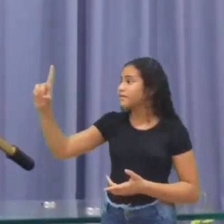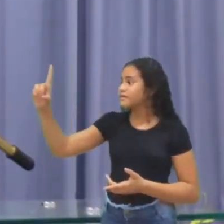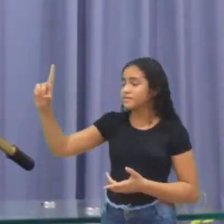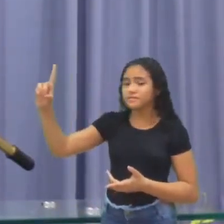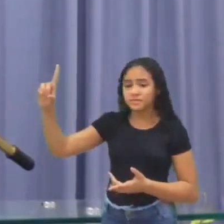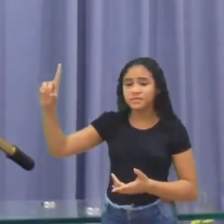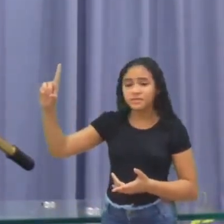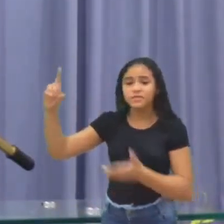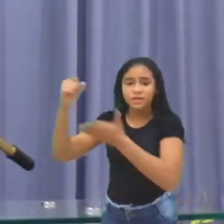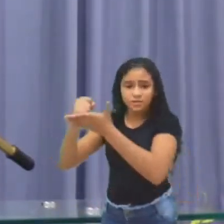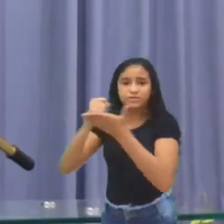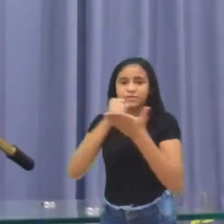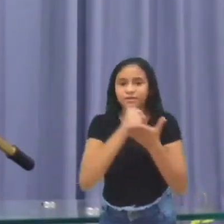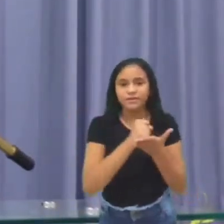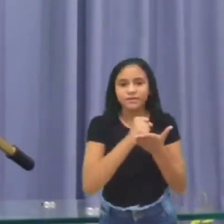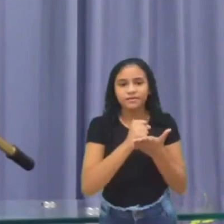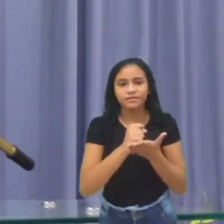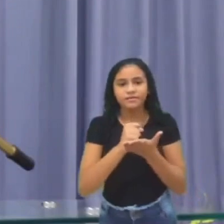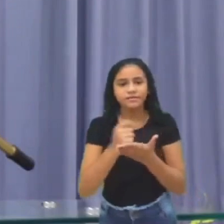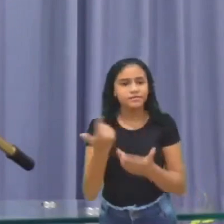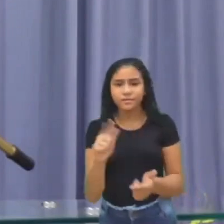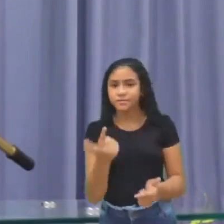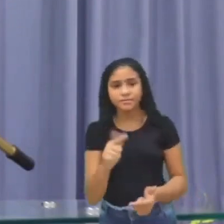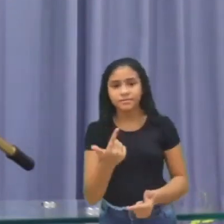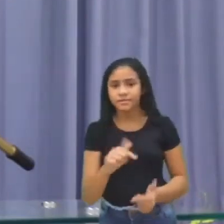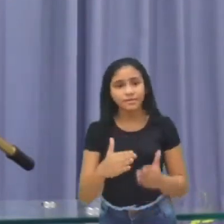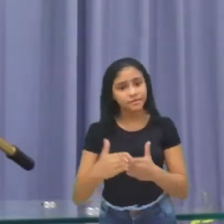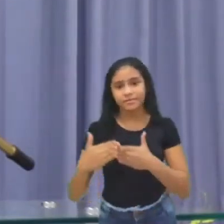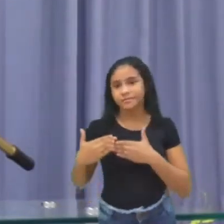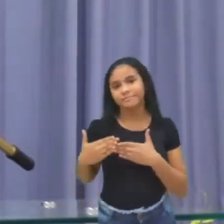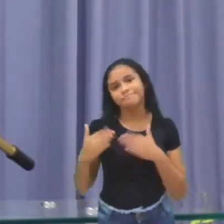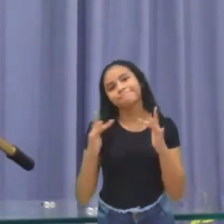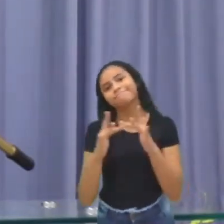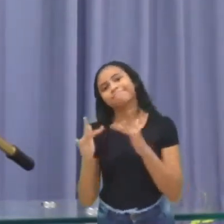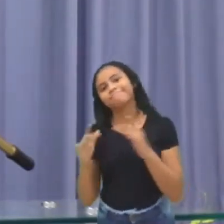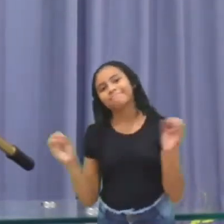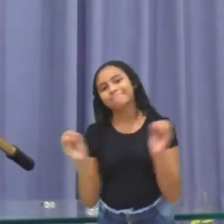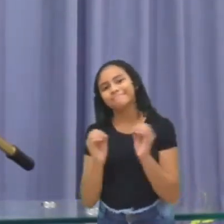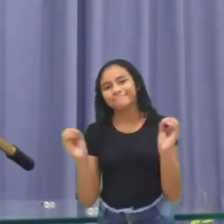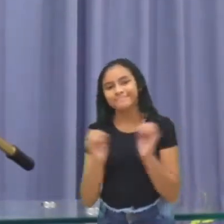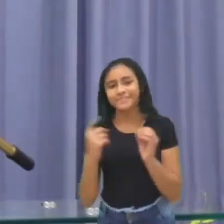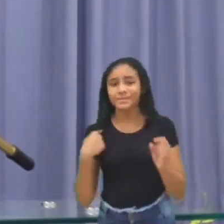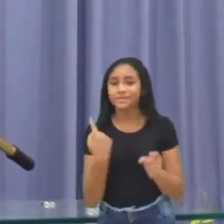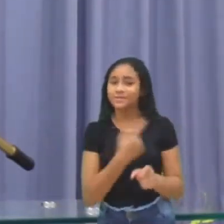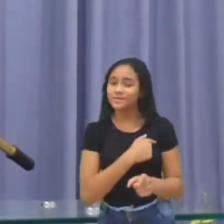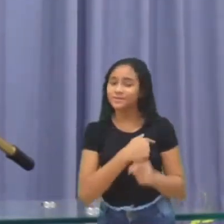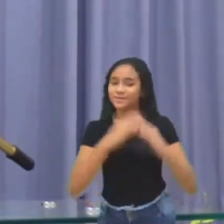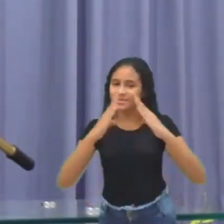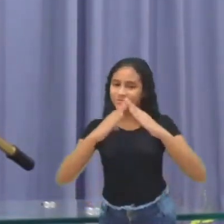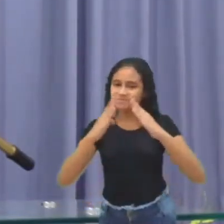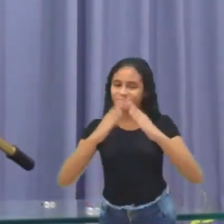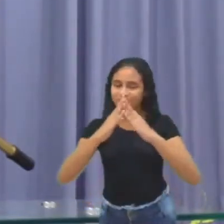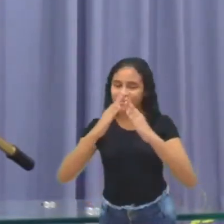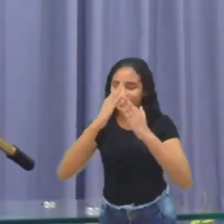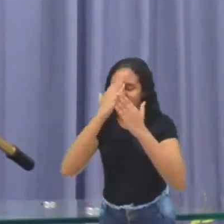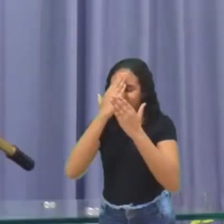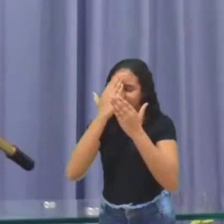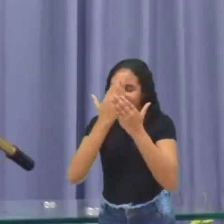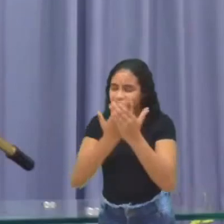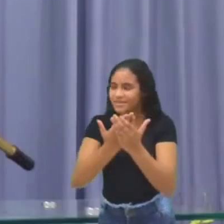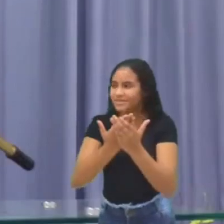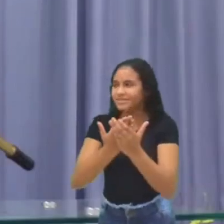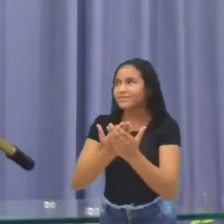que guarde, é o Senhor quem nos guarda, e nós estamos em casa confiando